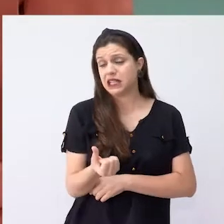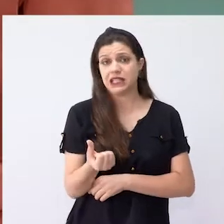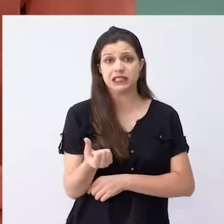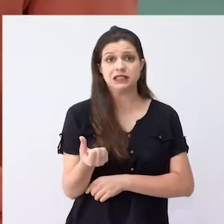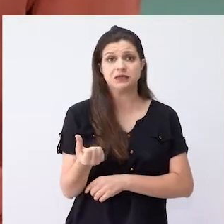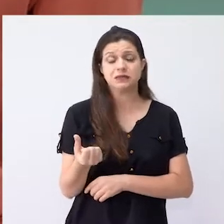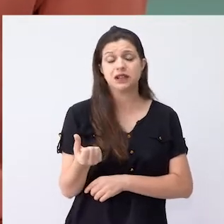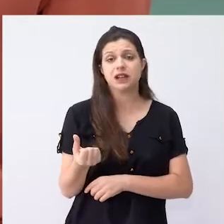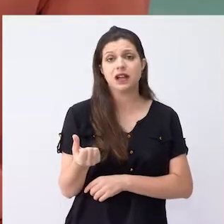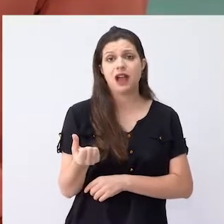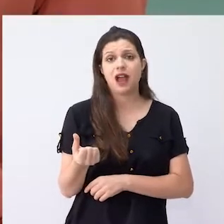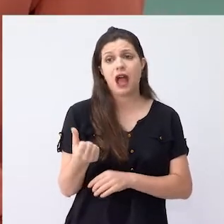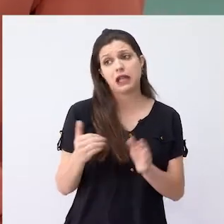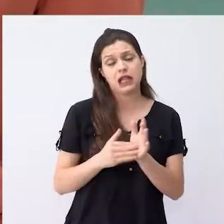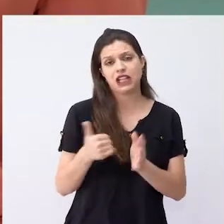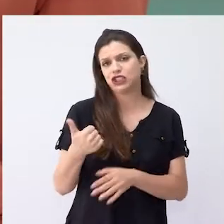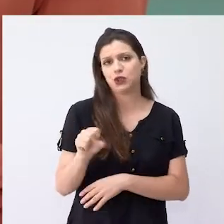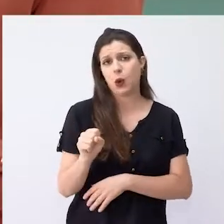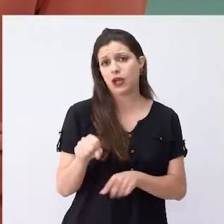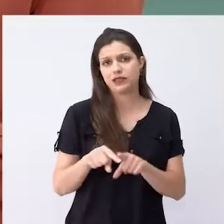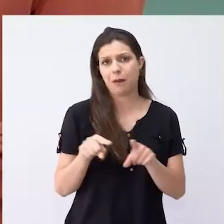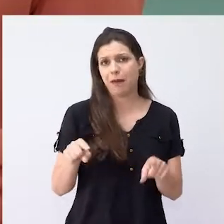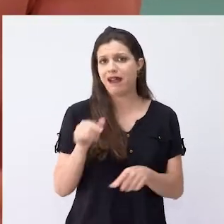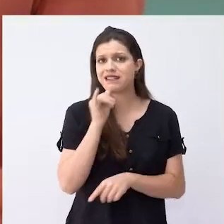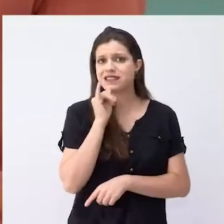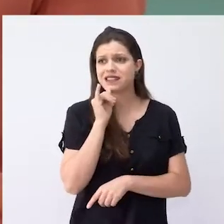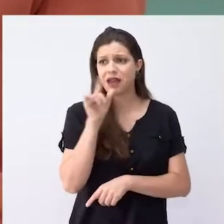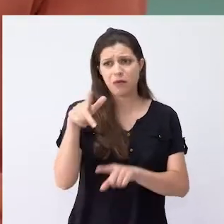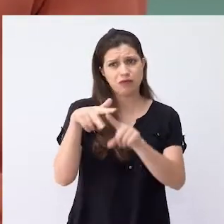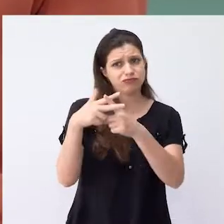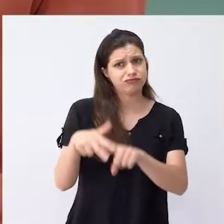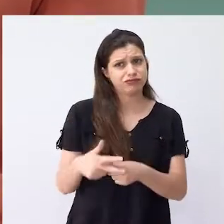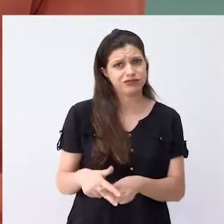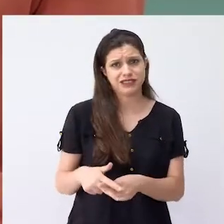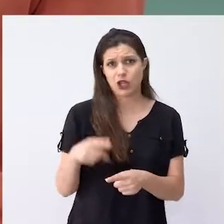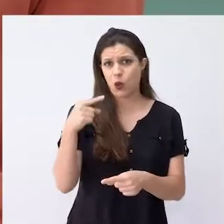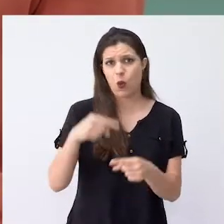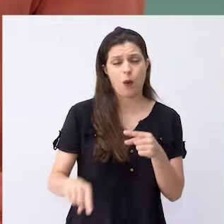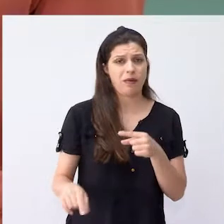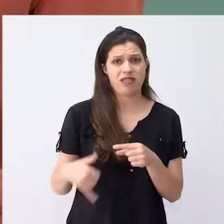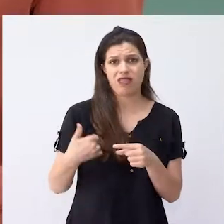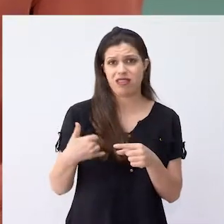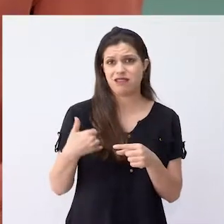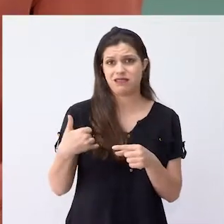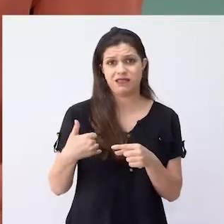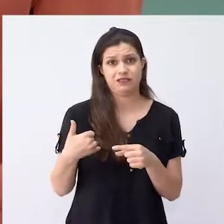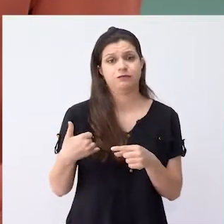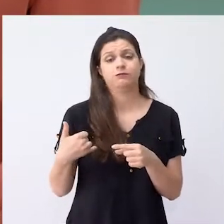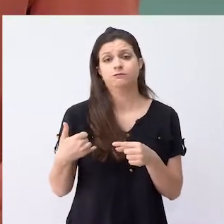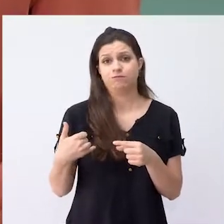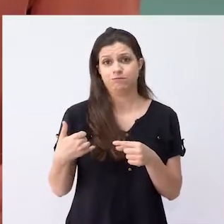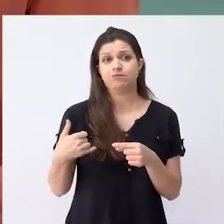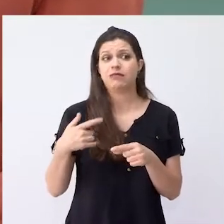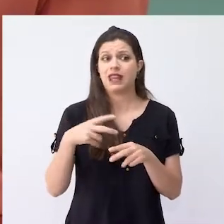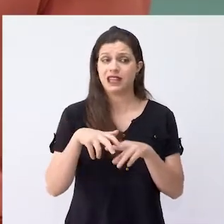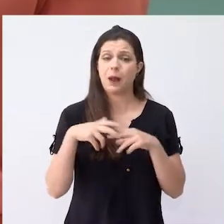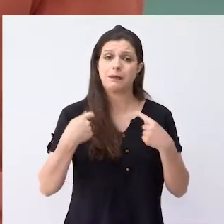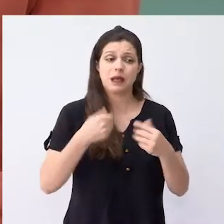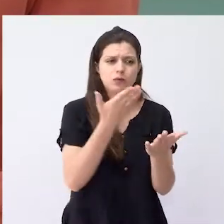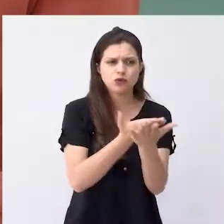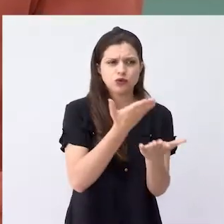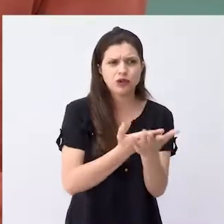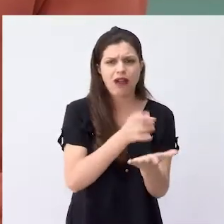por exemplo, ou até mesmo até 18 anos, porque dependendo do que ele faz ali, está considerado insalubre. Então é o caso a caso que vai dizer para a